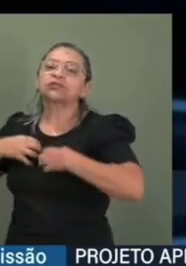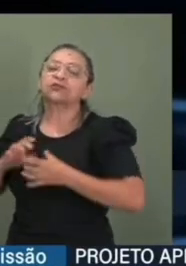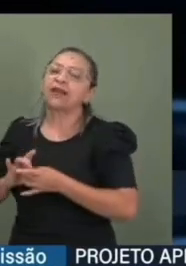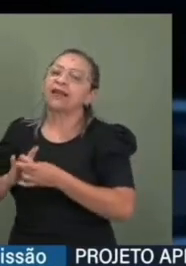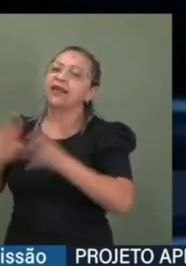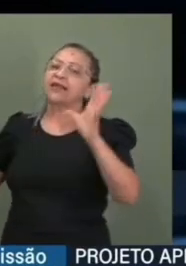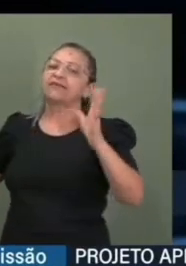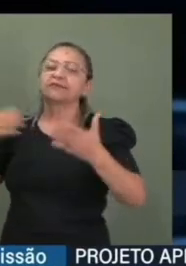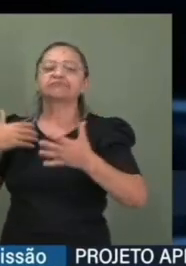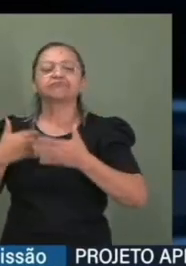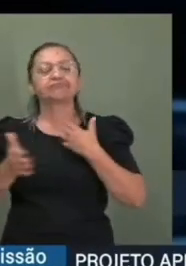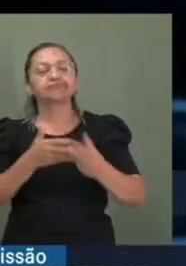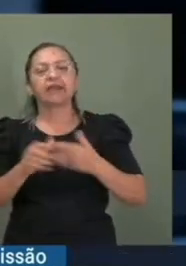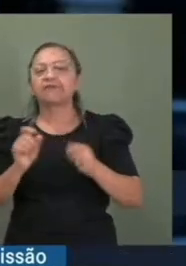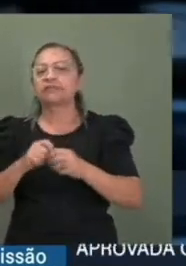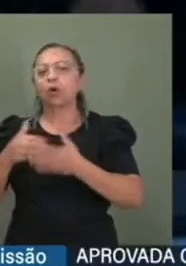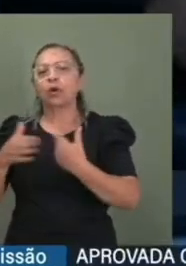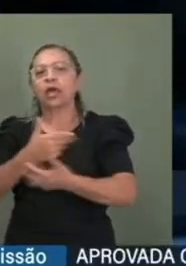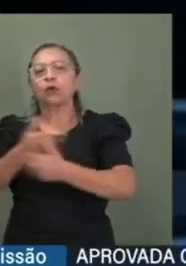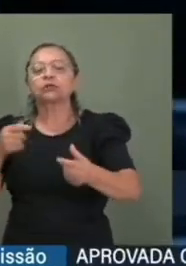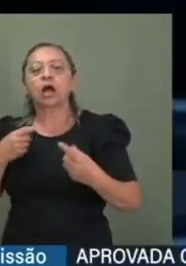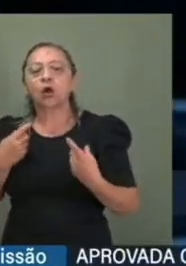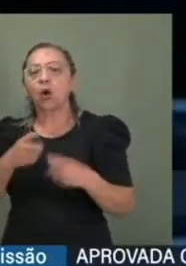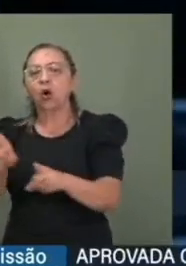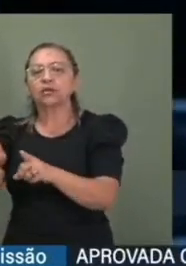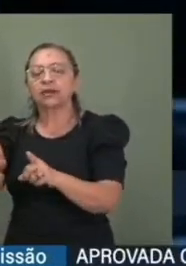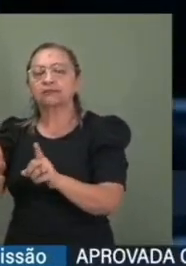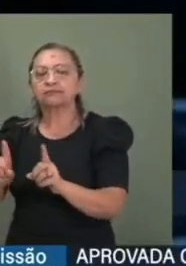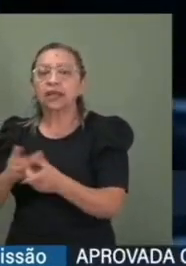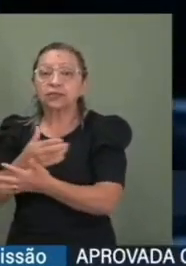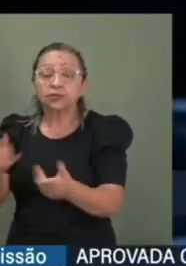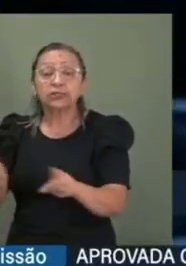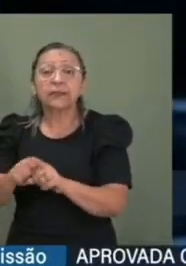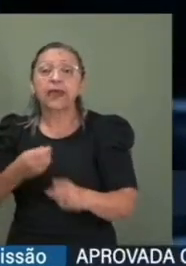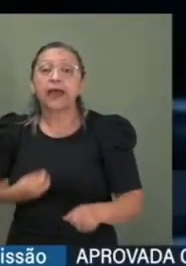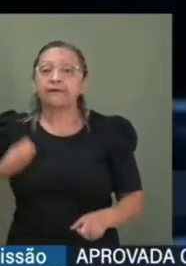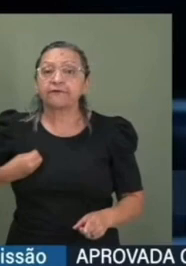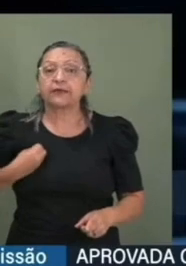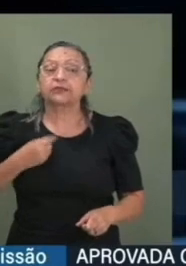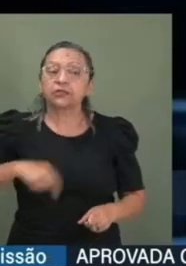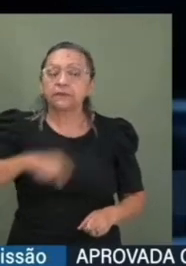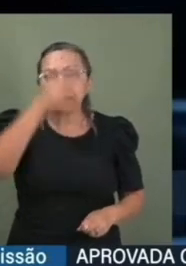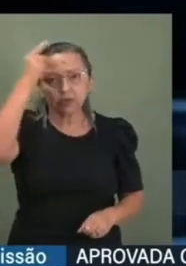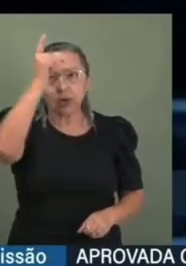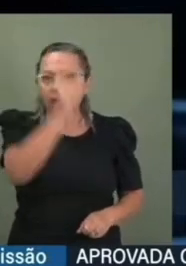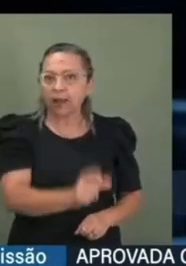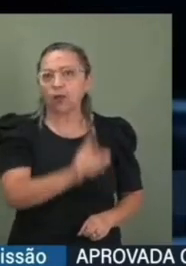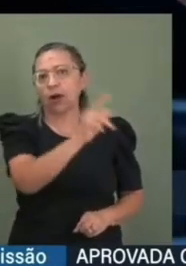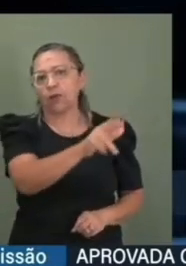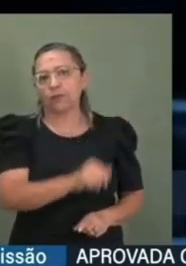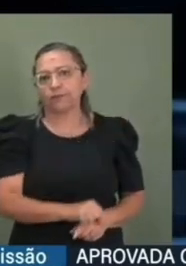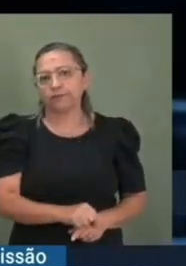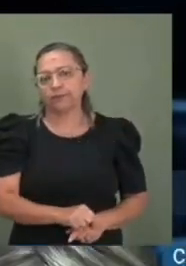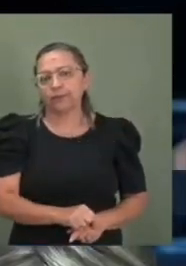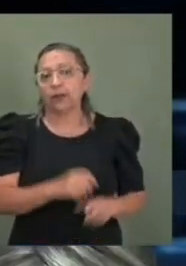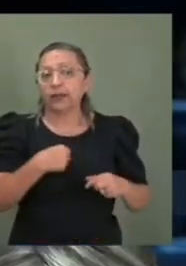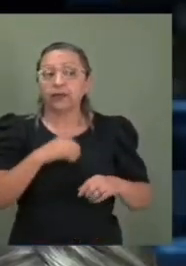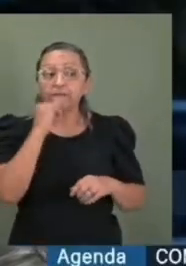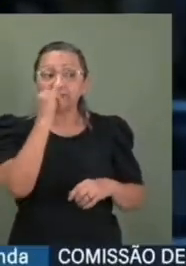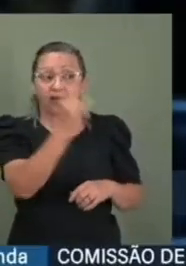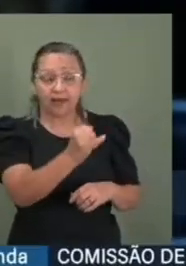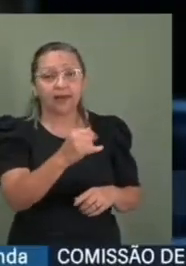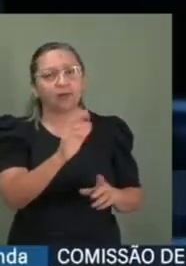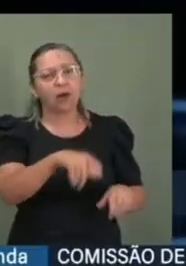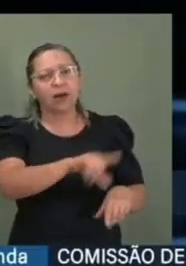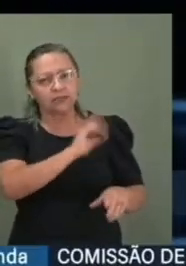fazer o que quiserem contra o patrimônio e a vida inclusive de autoridade como o senhor quero lhe dizer Como já